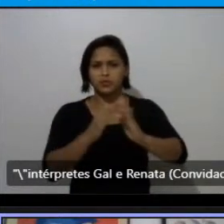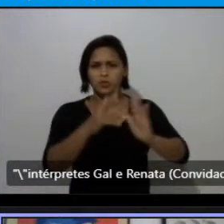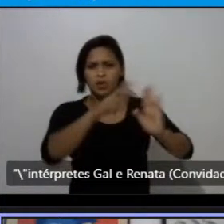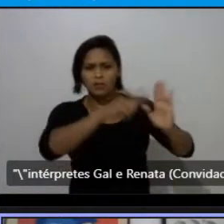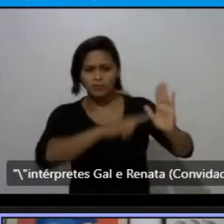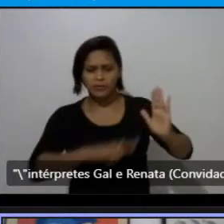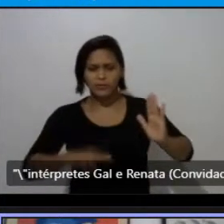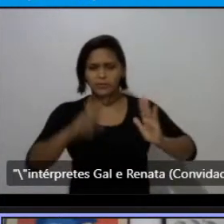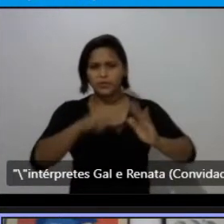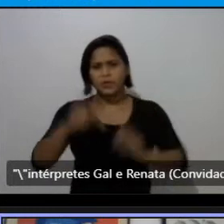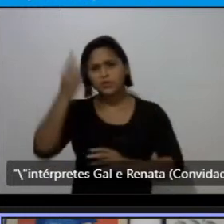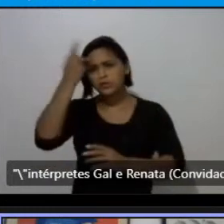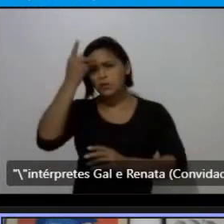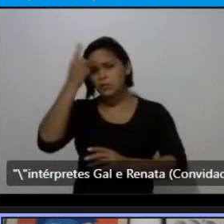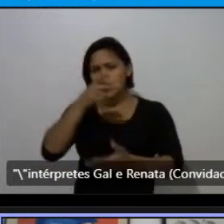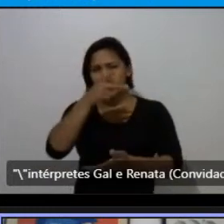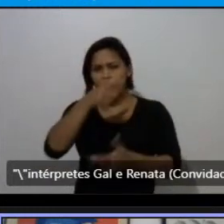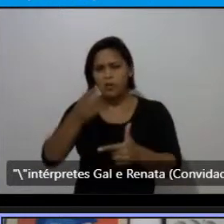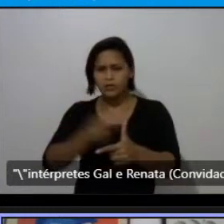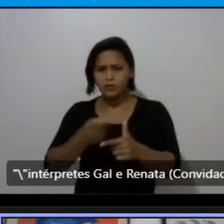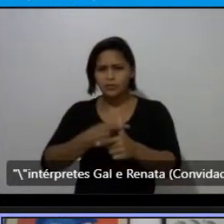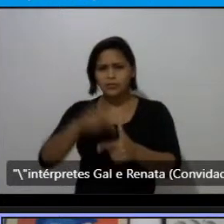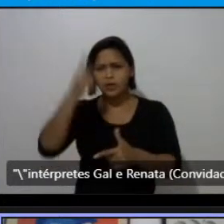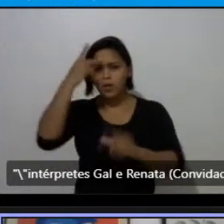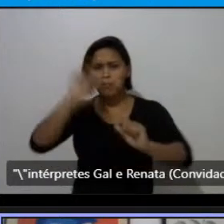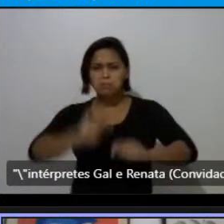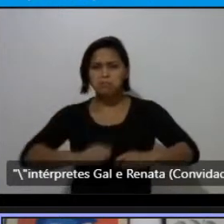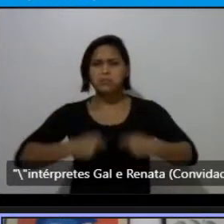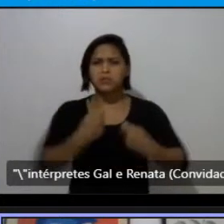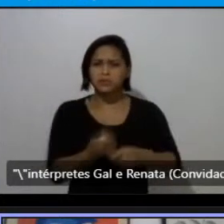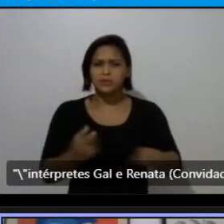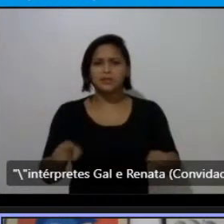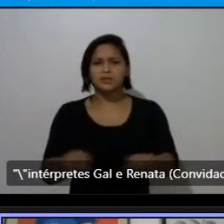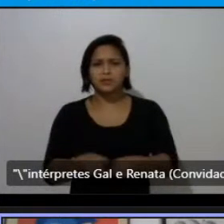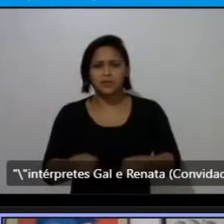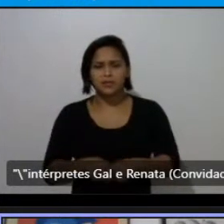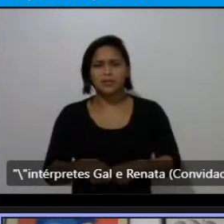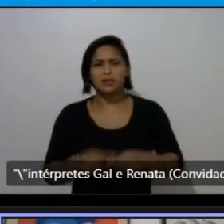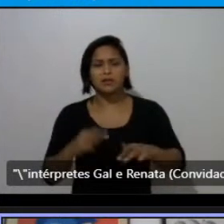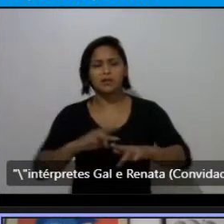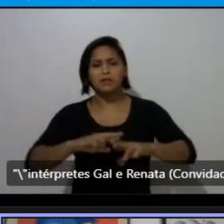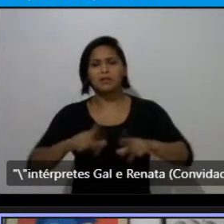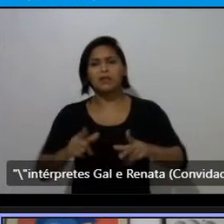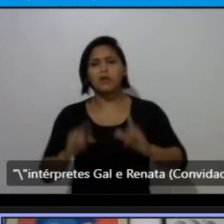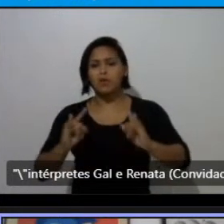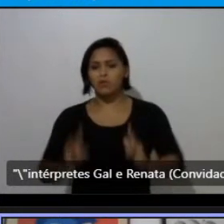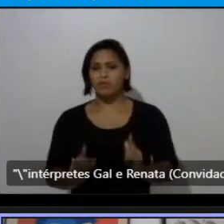São Paulo, muito potencializados pela questão do